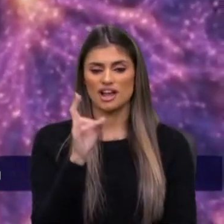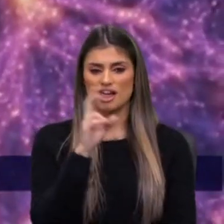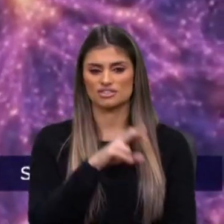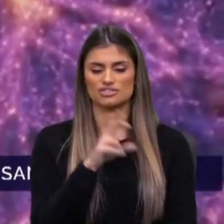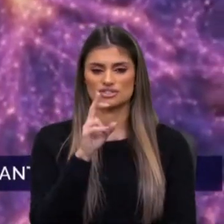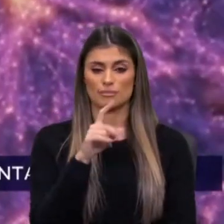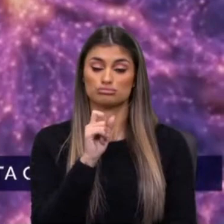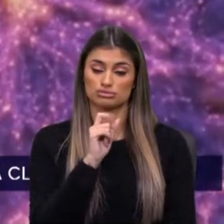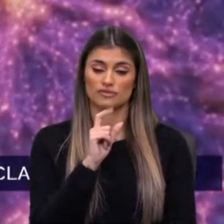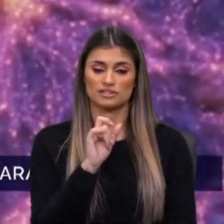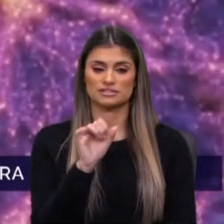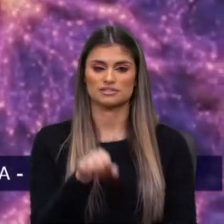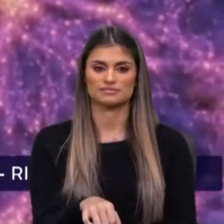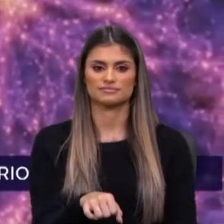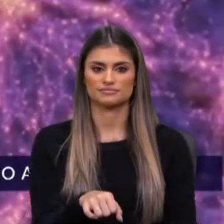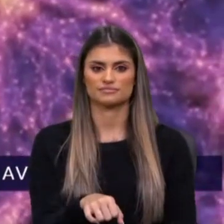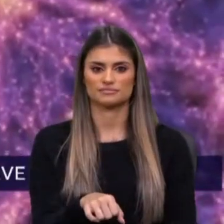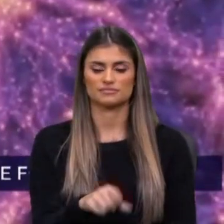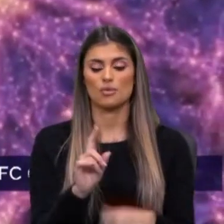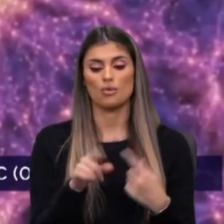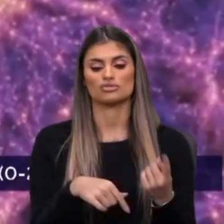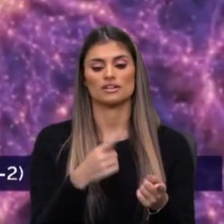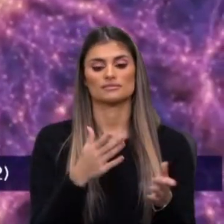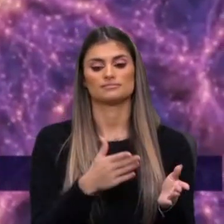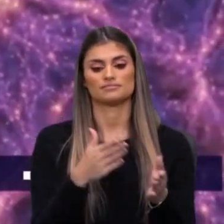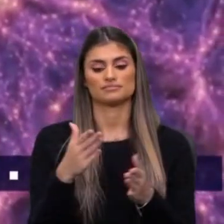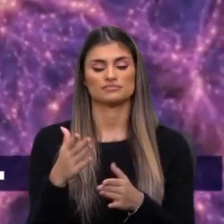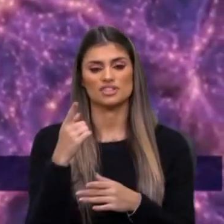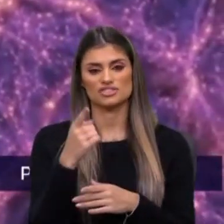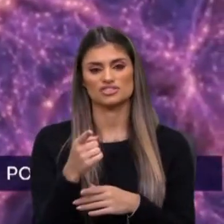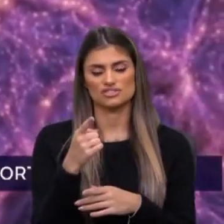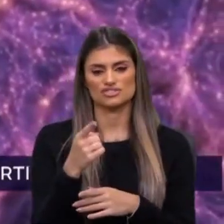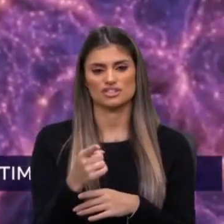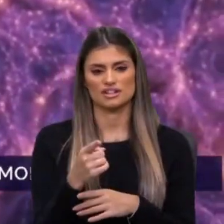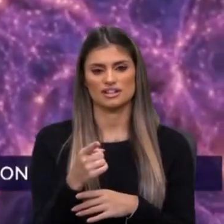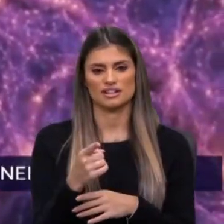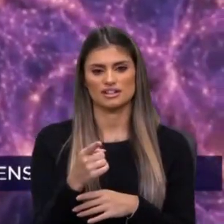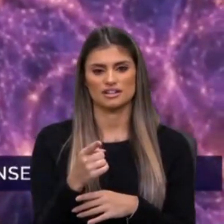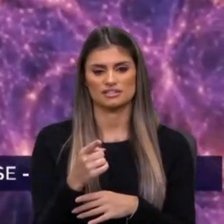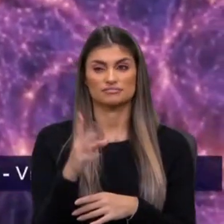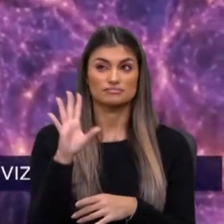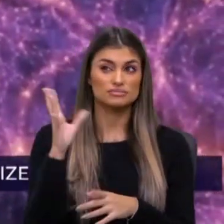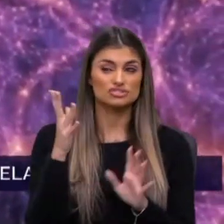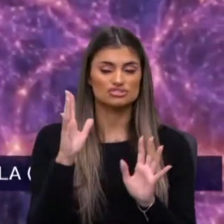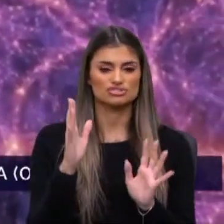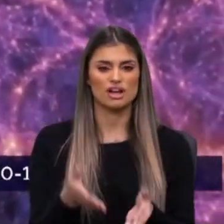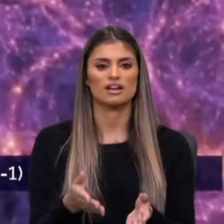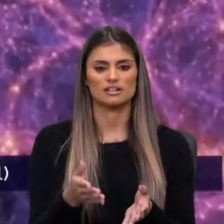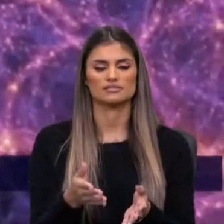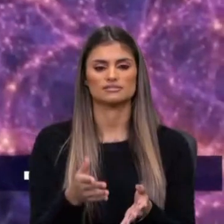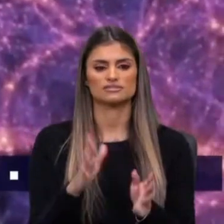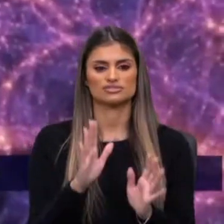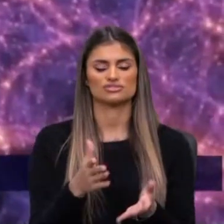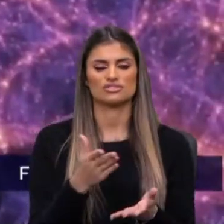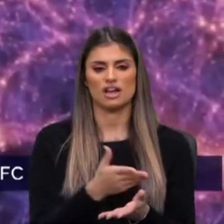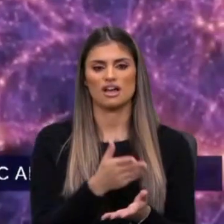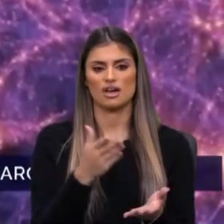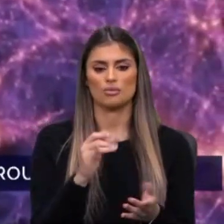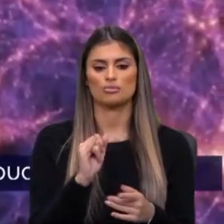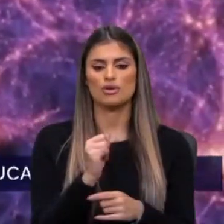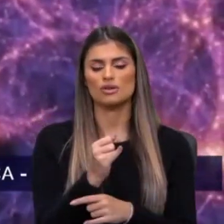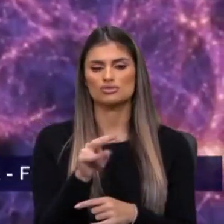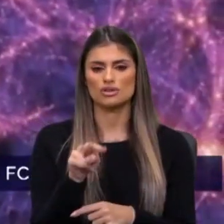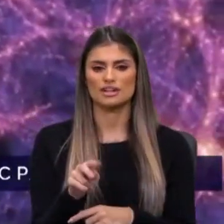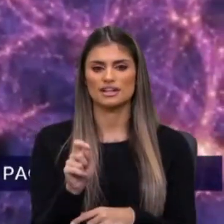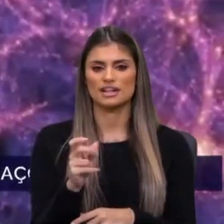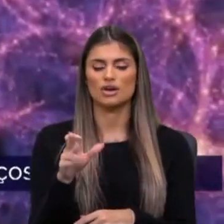das hipóteses. Bom, há outra. Será que nestas protogaláxias já estariam presentes buracos negros